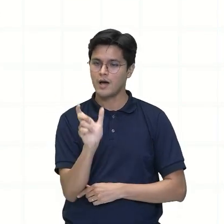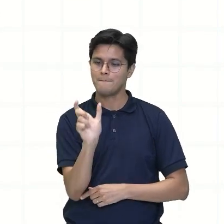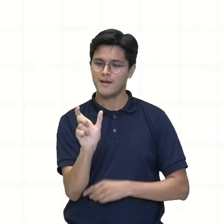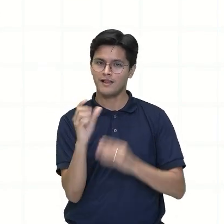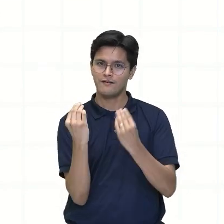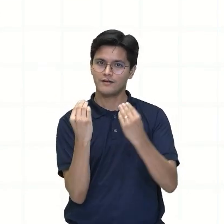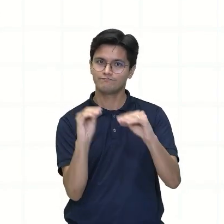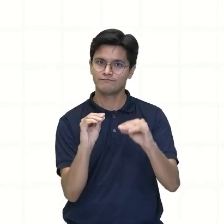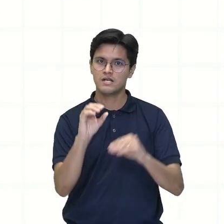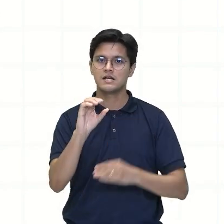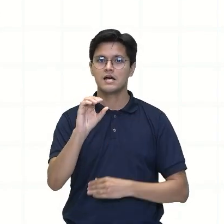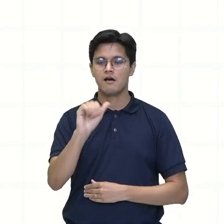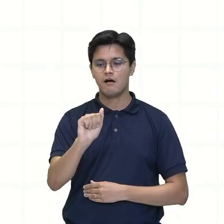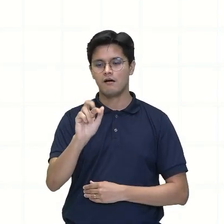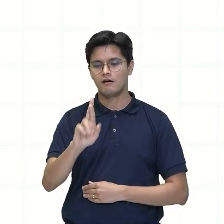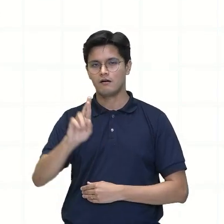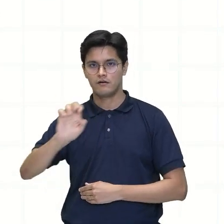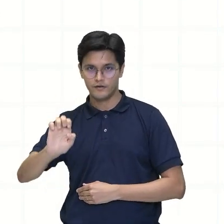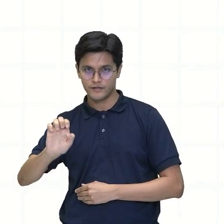Solomon são os amigos dela.